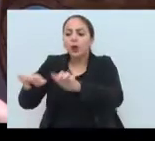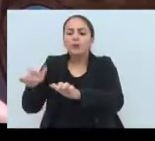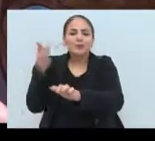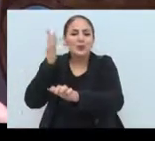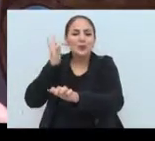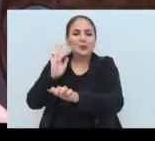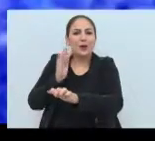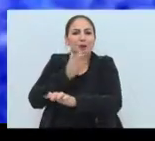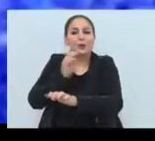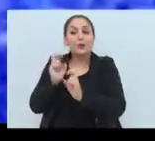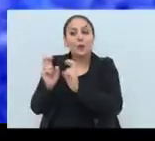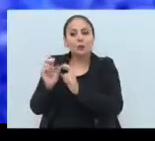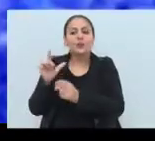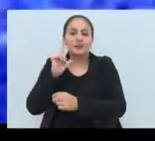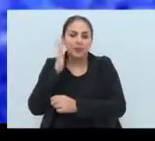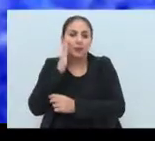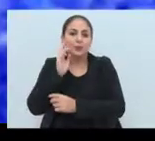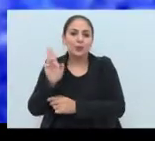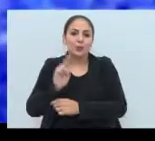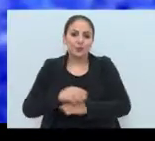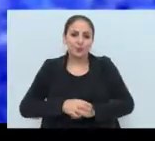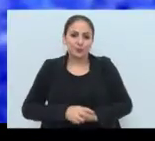que ele não está acostumado a ir.